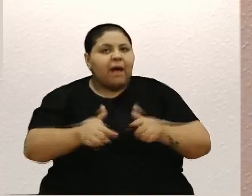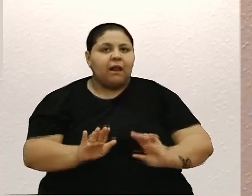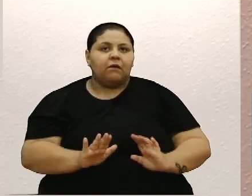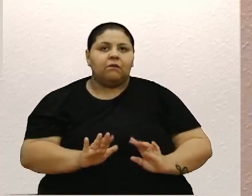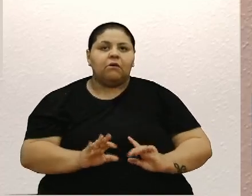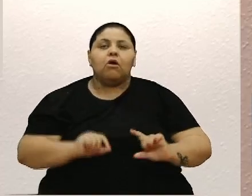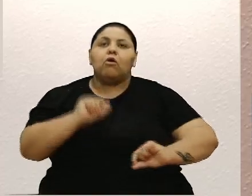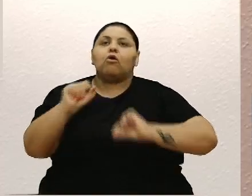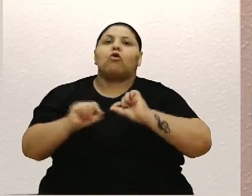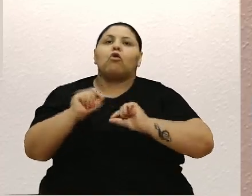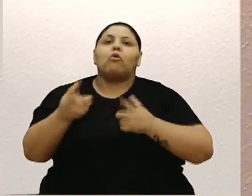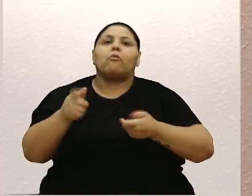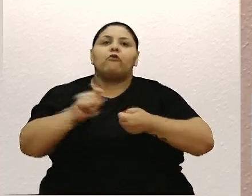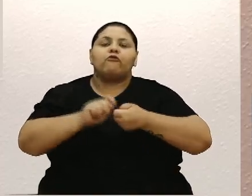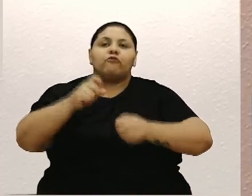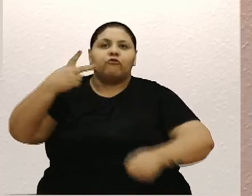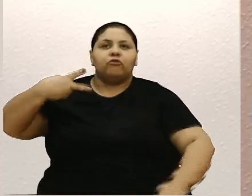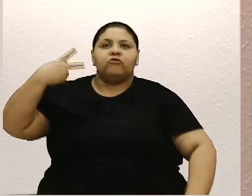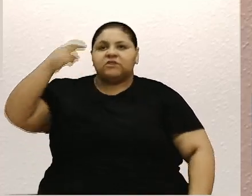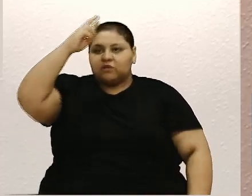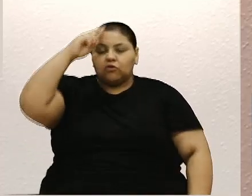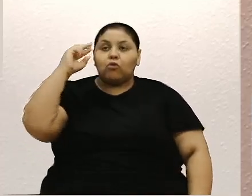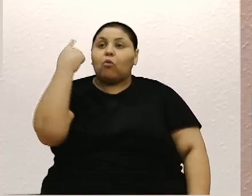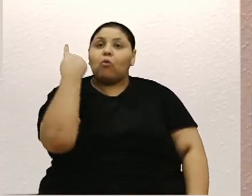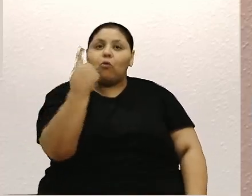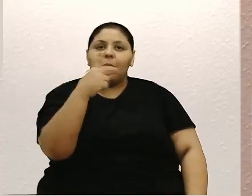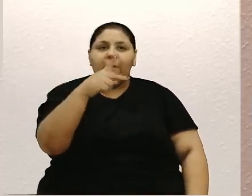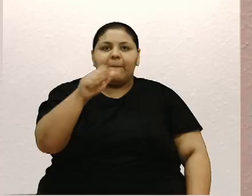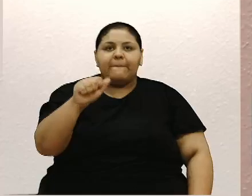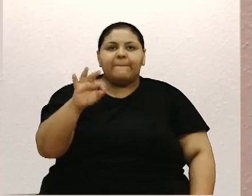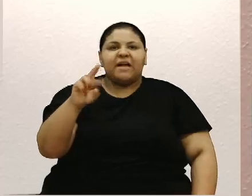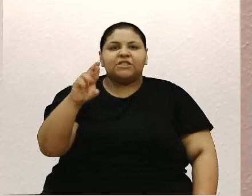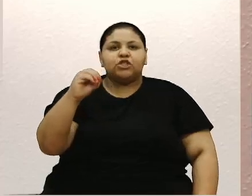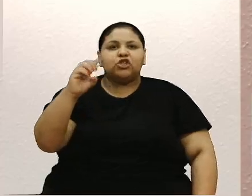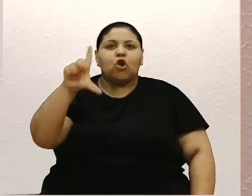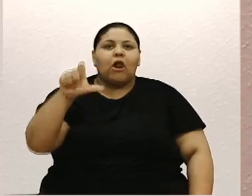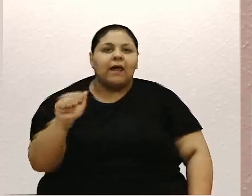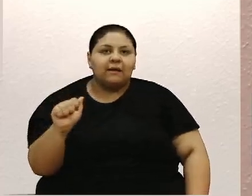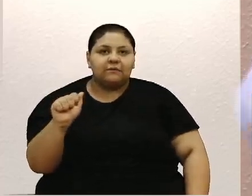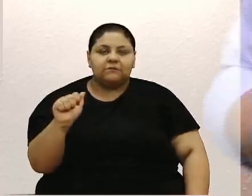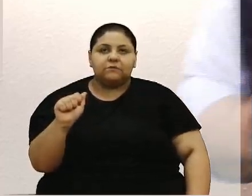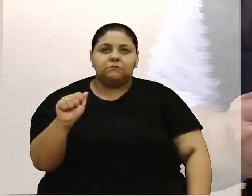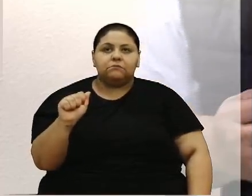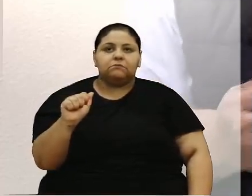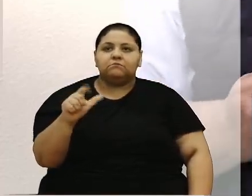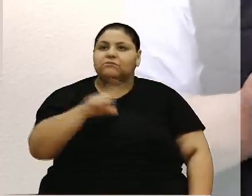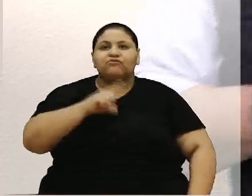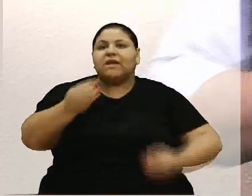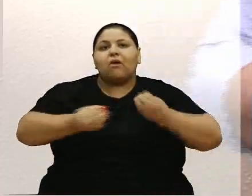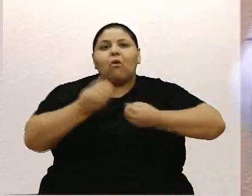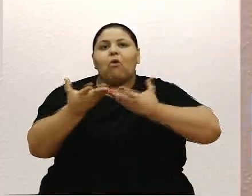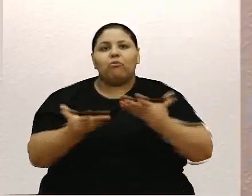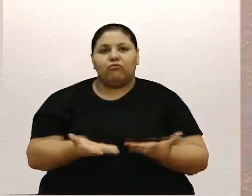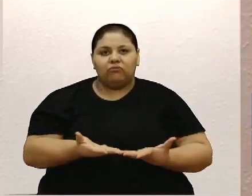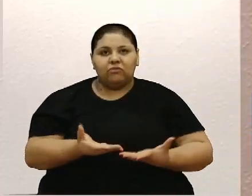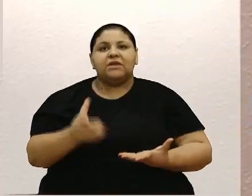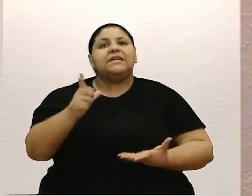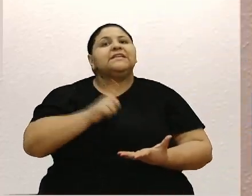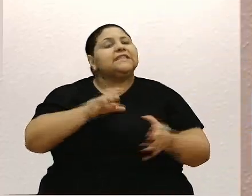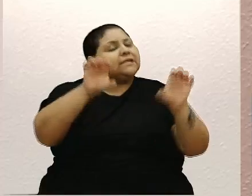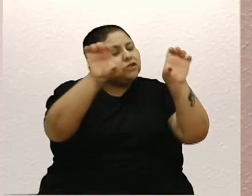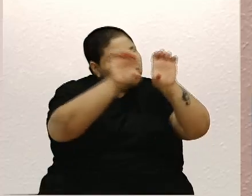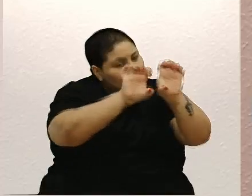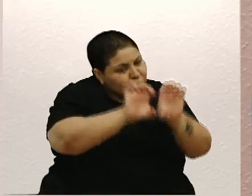é que eles vão fazer, vereador Rafael, com uma patrola? Uma patrola. Não tem como. Tem que